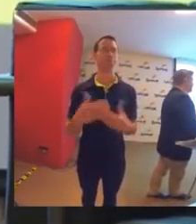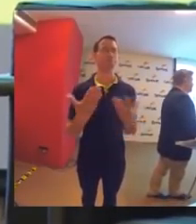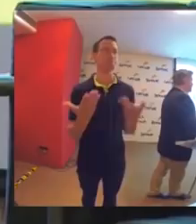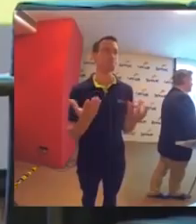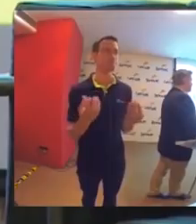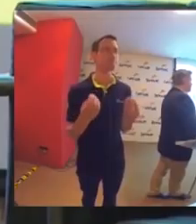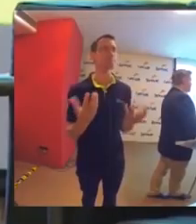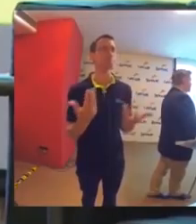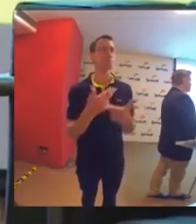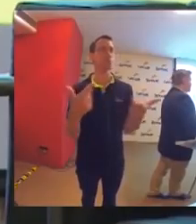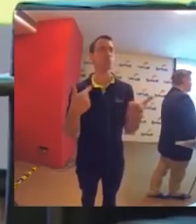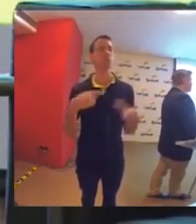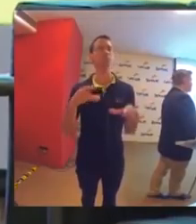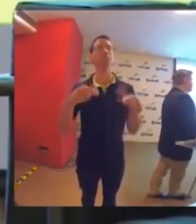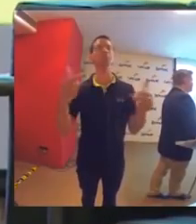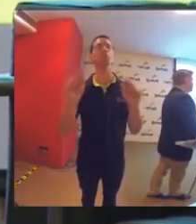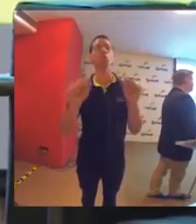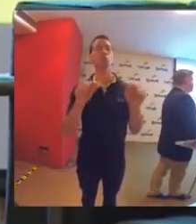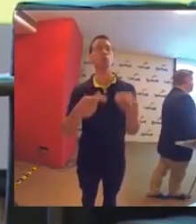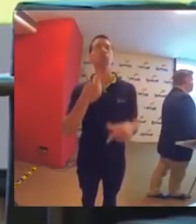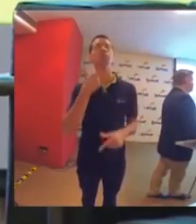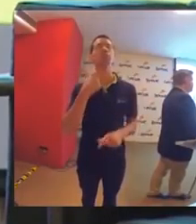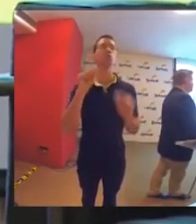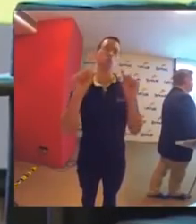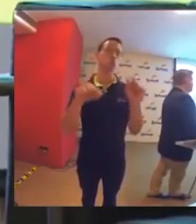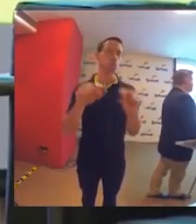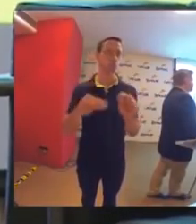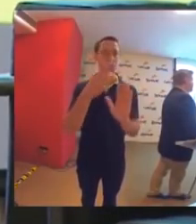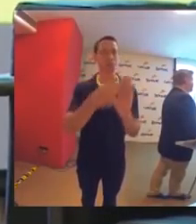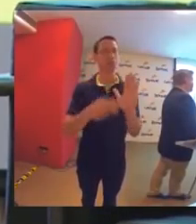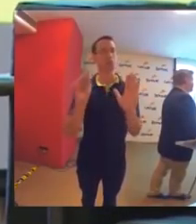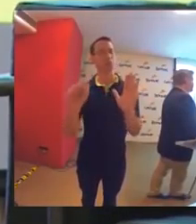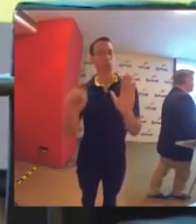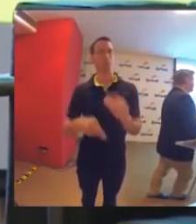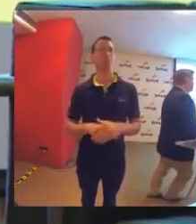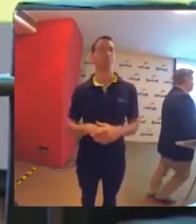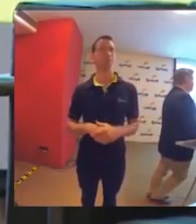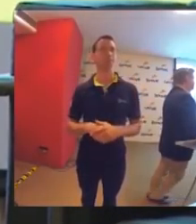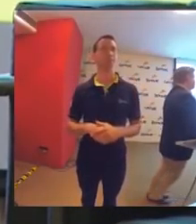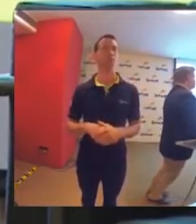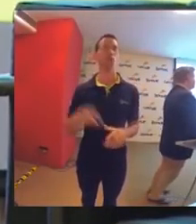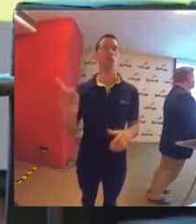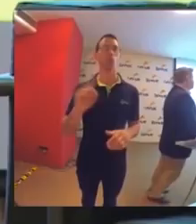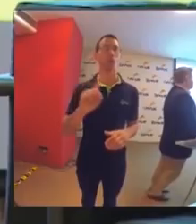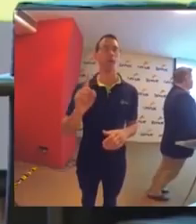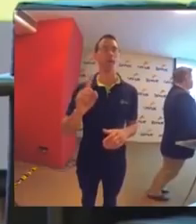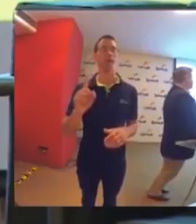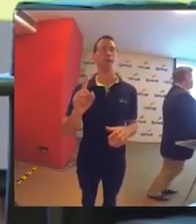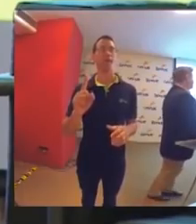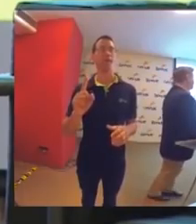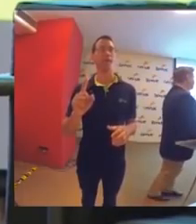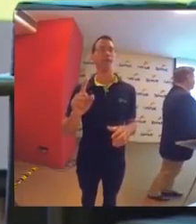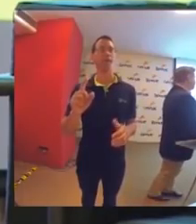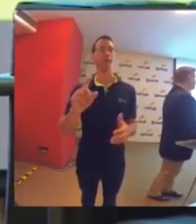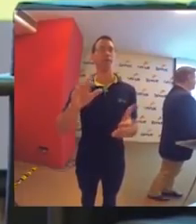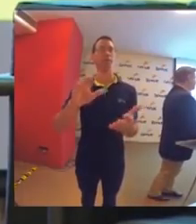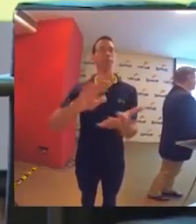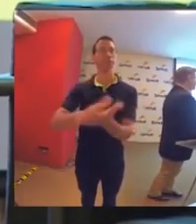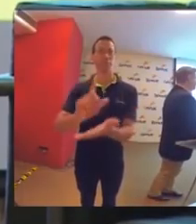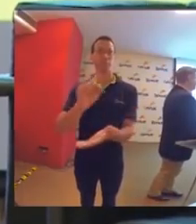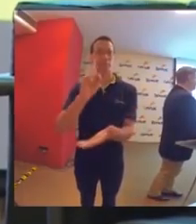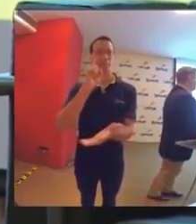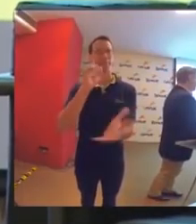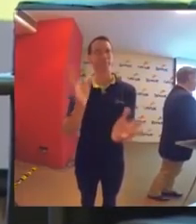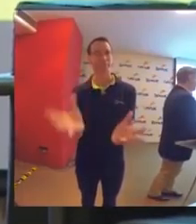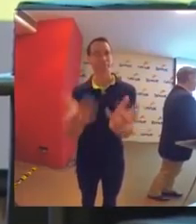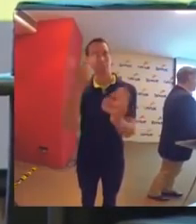que projeto é que tem, porque não vamos levar nada diferente. Nós valorizamos aquilo que a pessoa é e utilizamos aquilo que eles